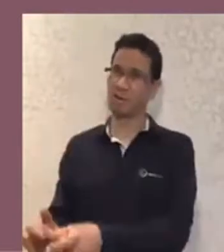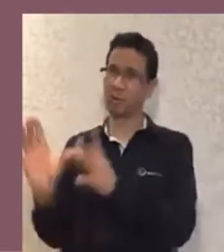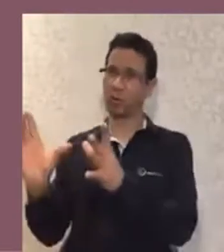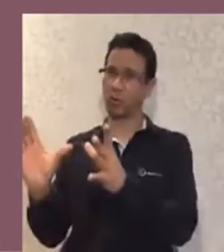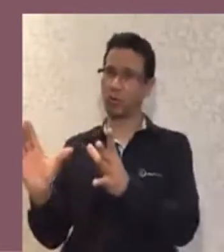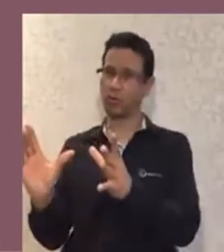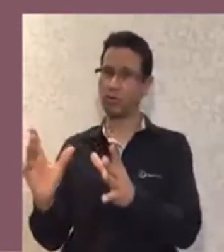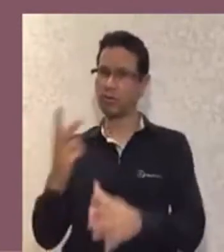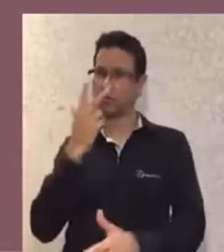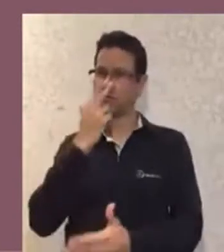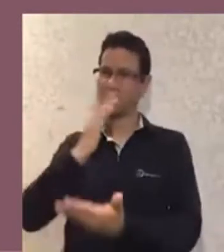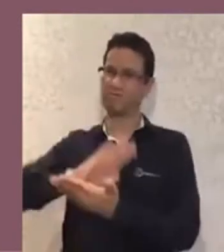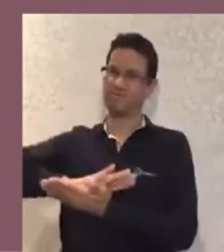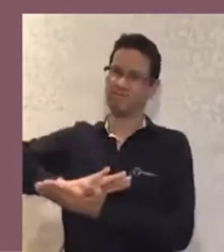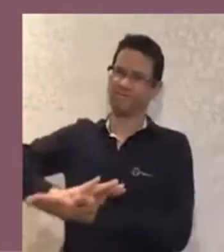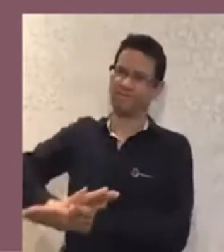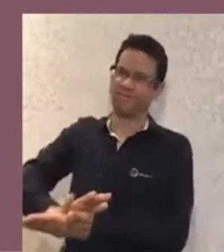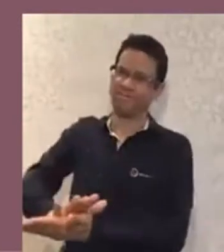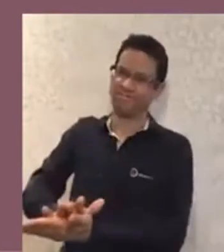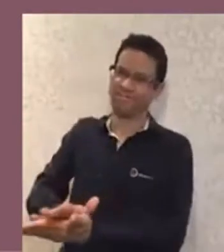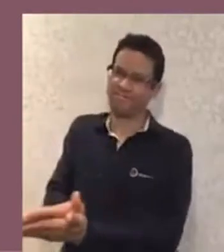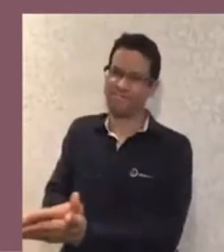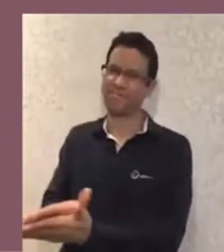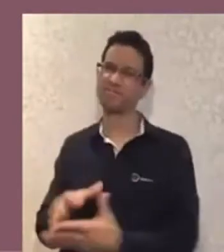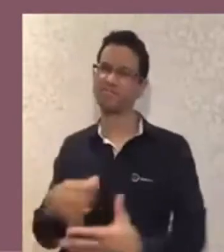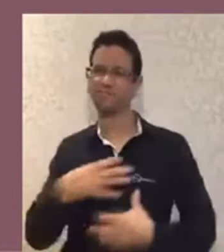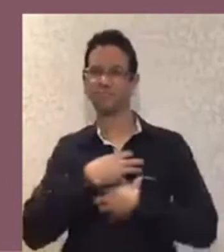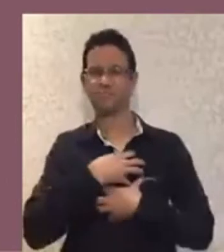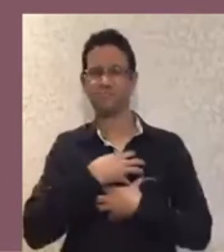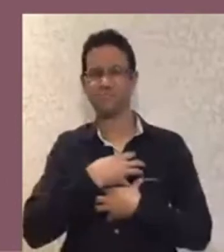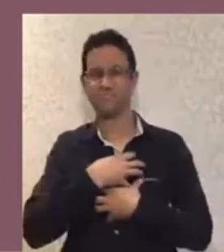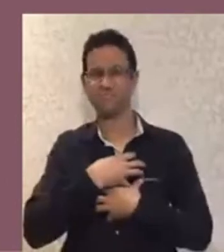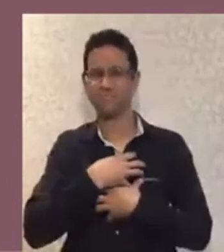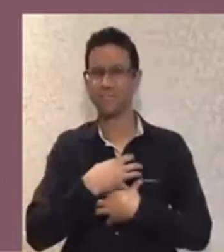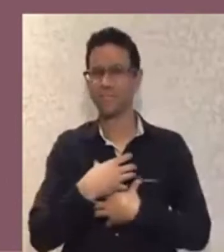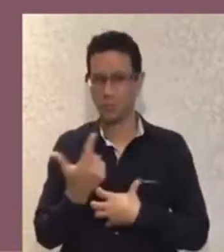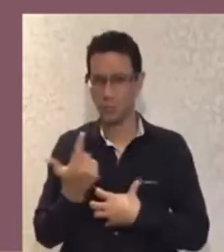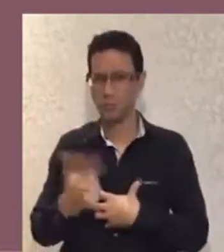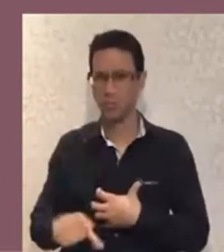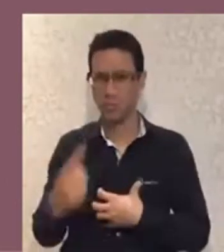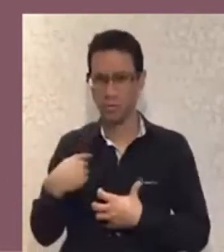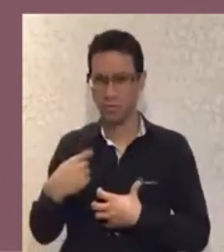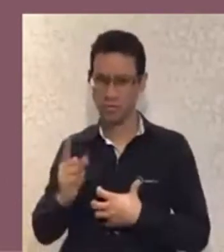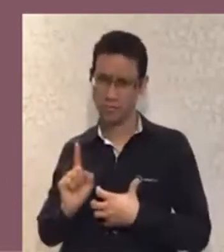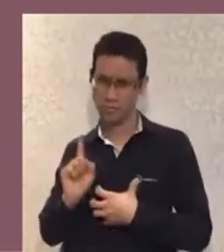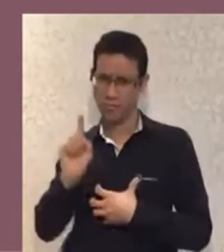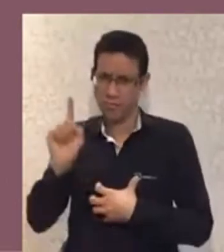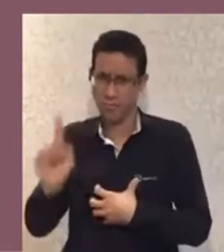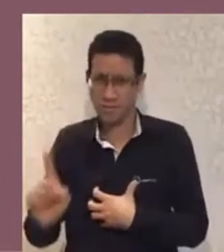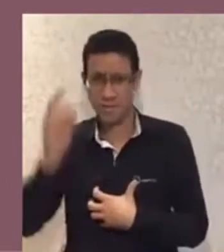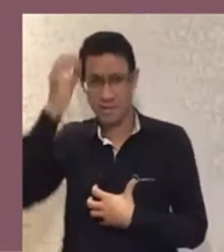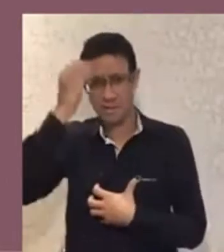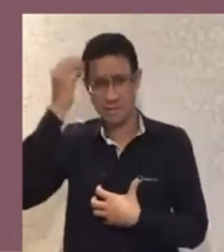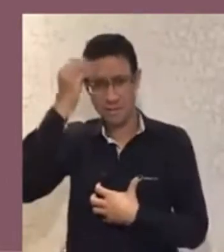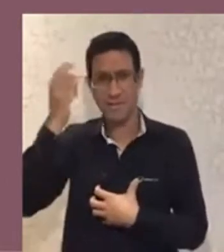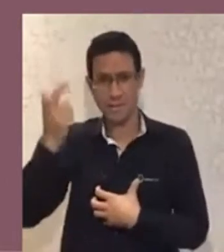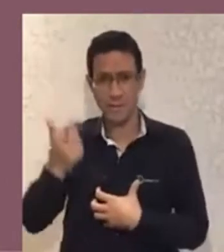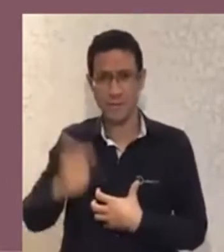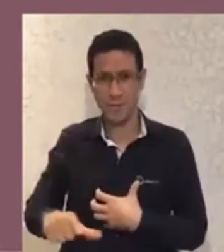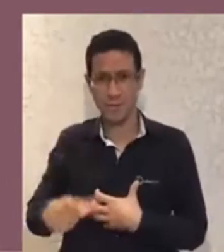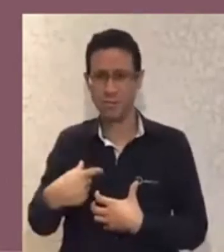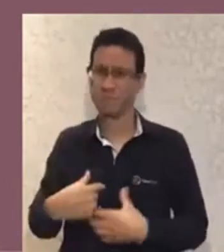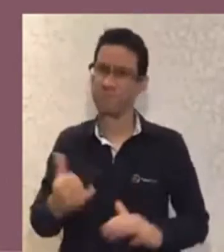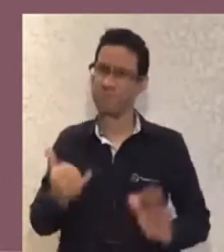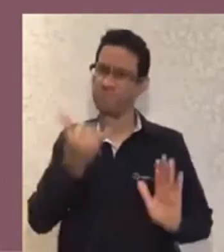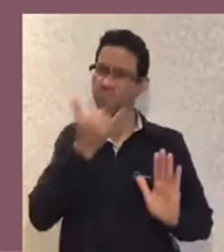humilhação incrível, e que ela, para não passar novamente por experiências semelhantes, ela preferia, no 13